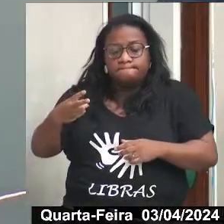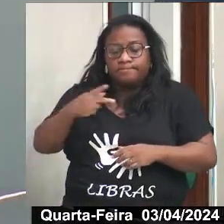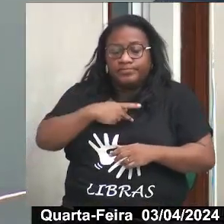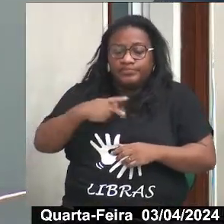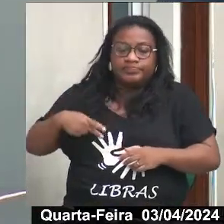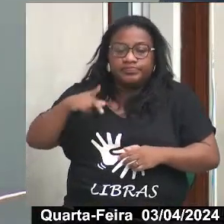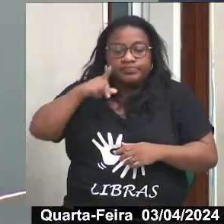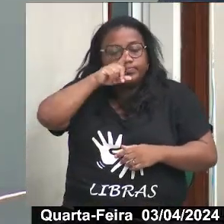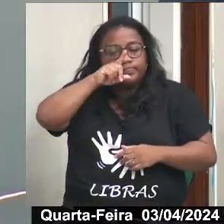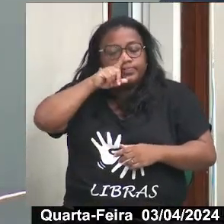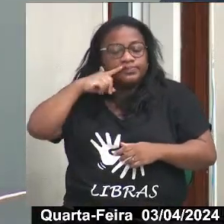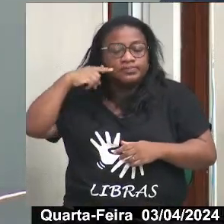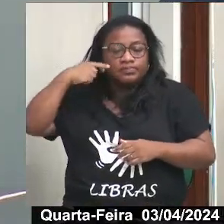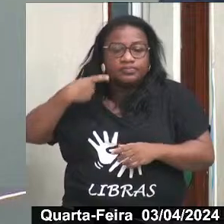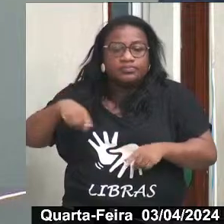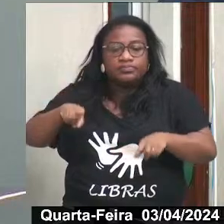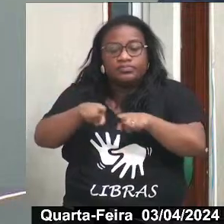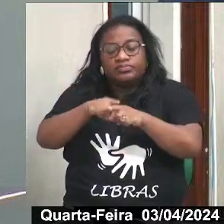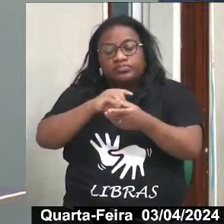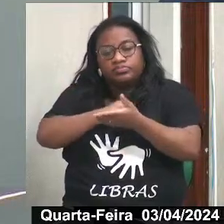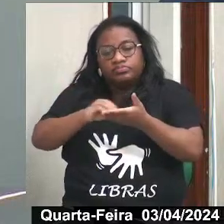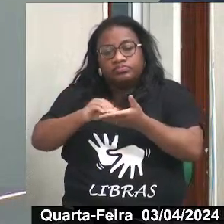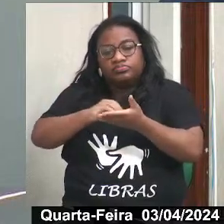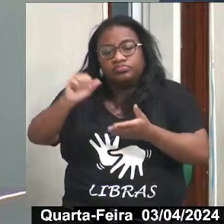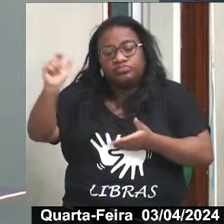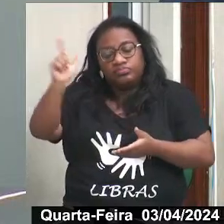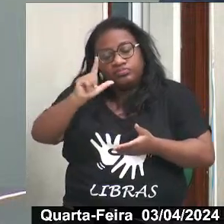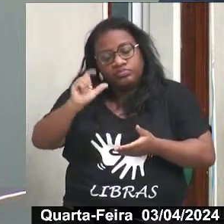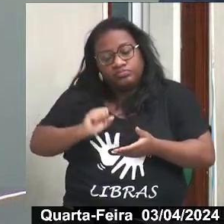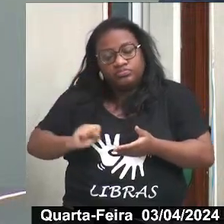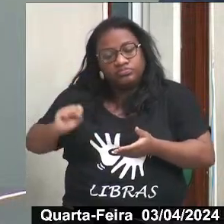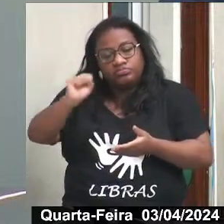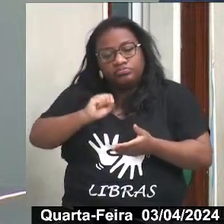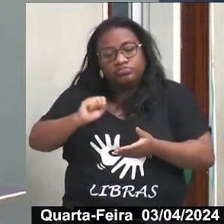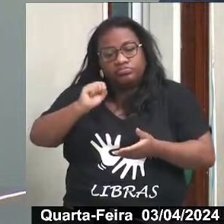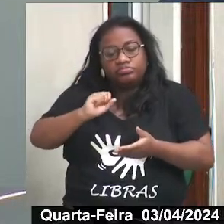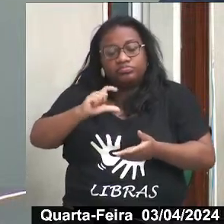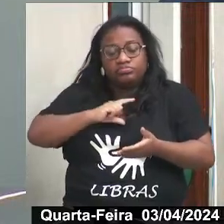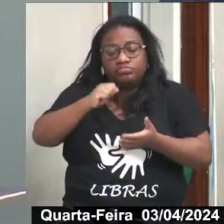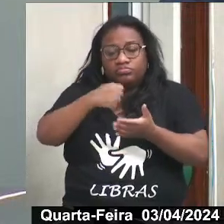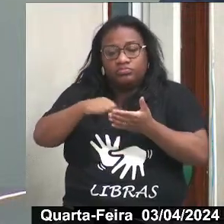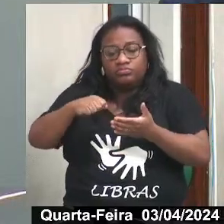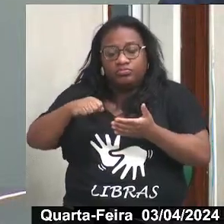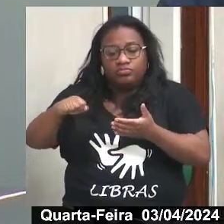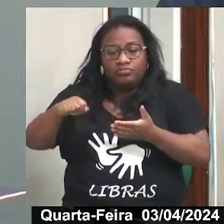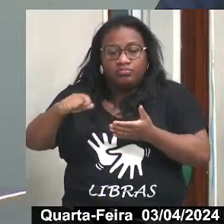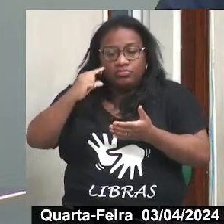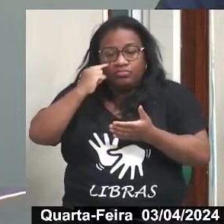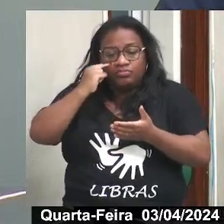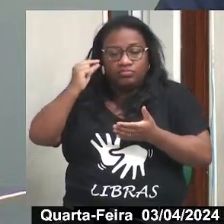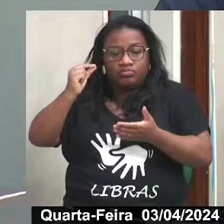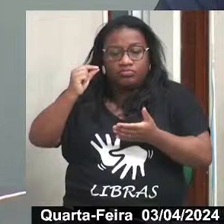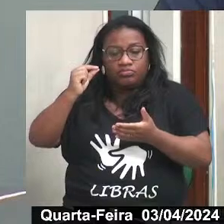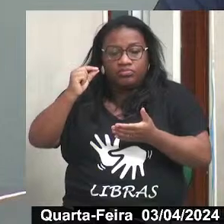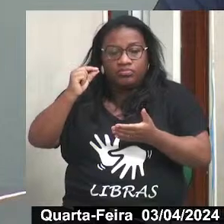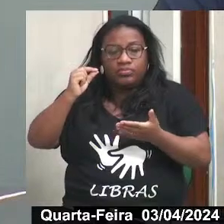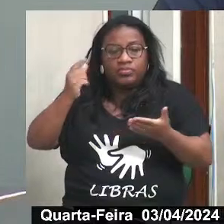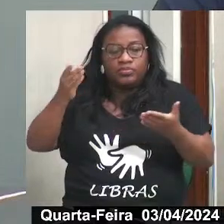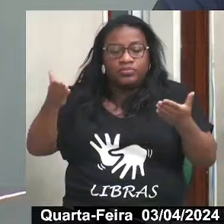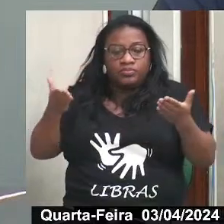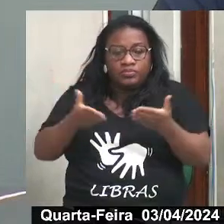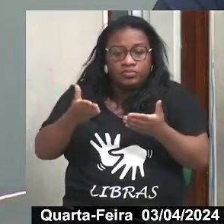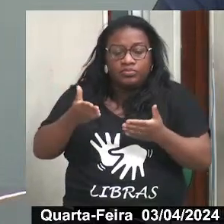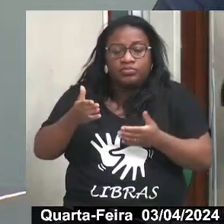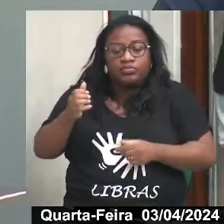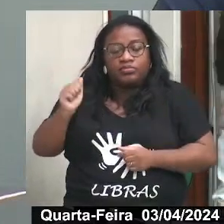Oliveira, presidente em exercício, secretariado pelo vereador Sr. Leandro de Souza, primeiro secretário, tendo assinado a lista de presença, o vereador Abidan Henrique da Silva,